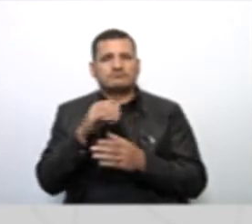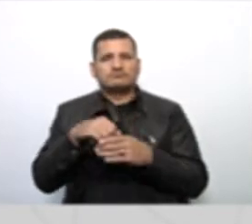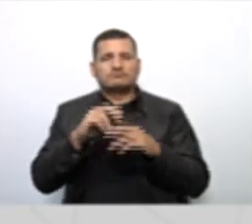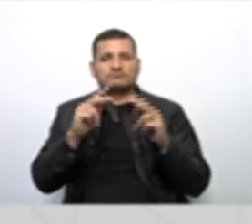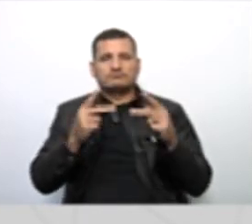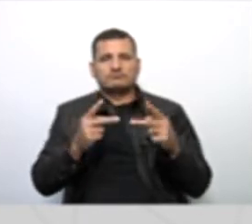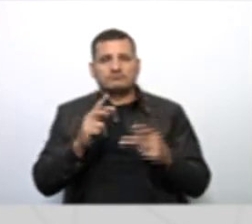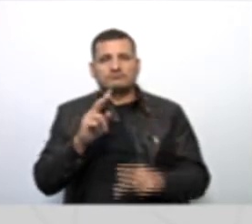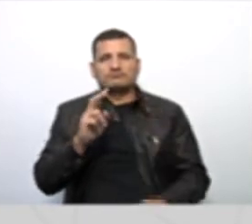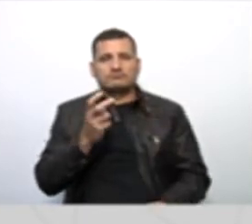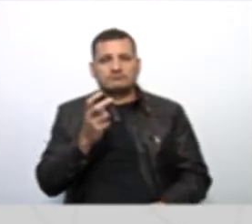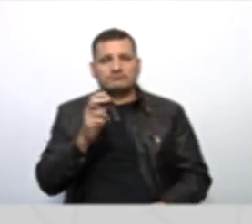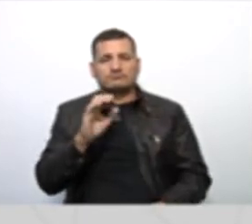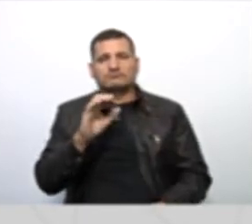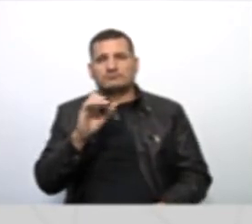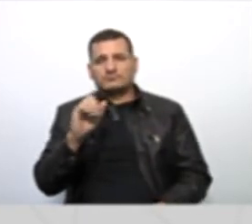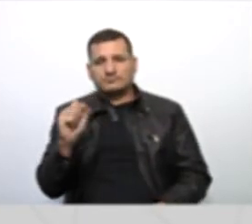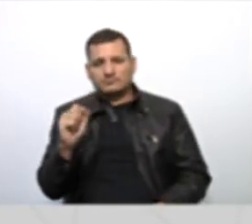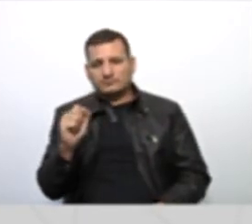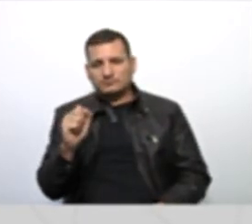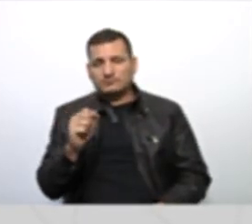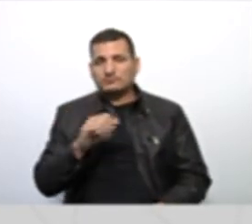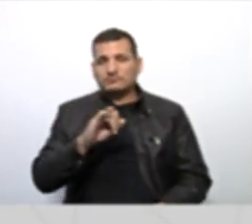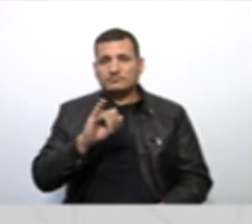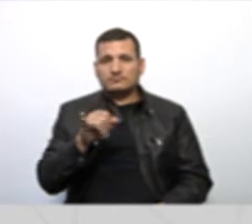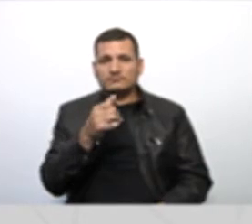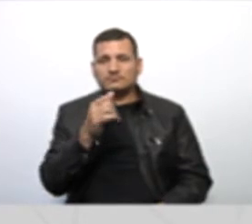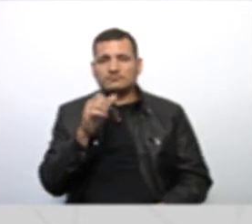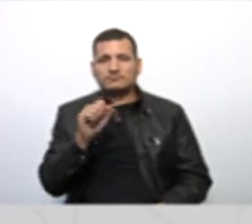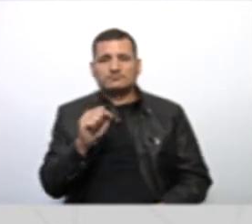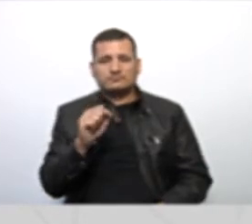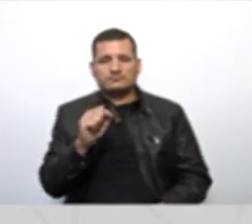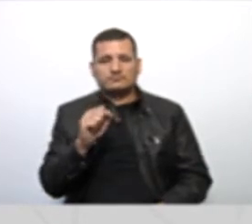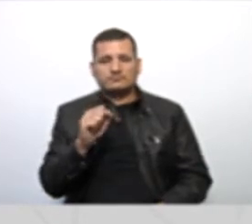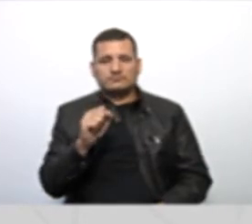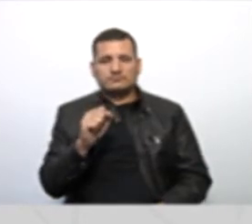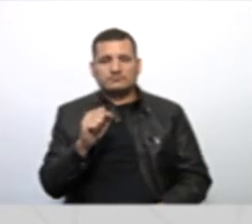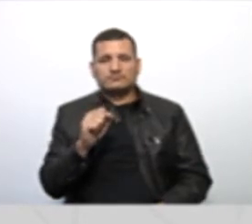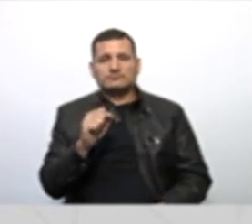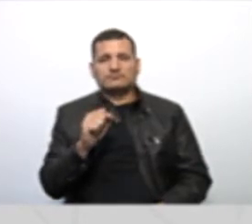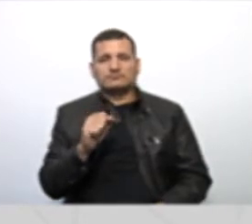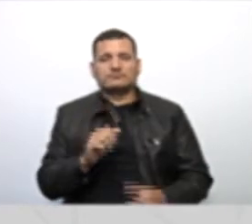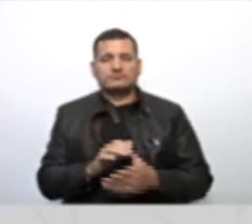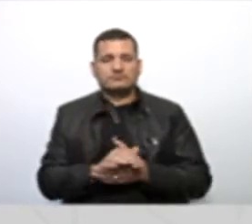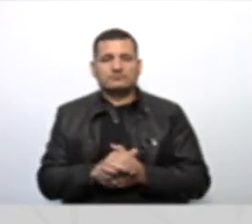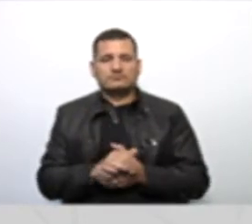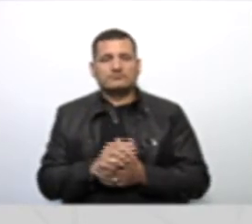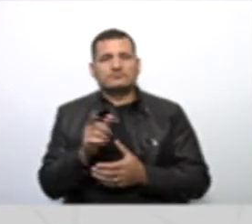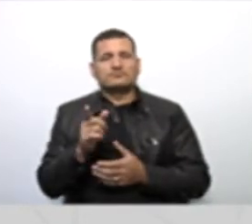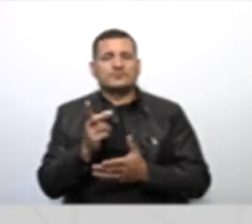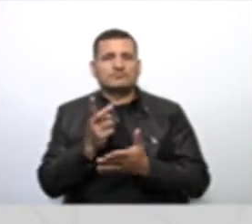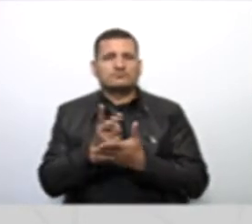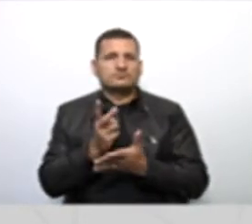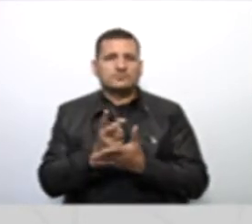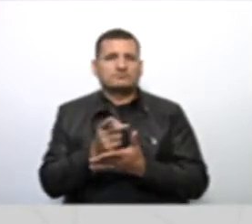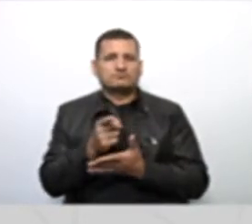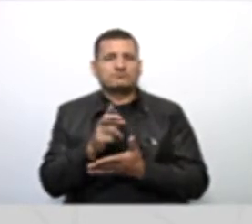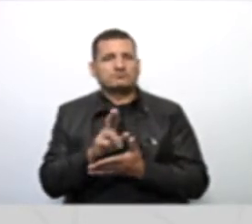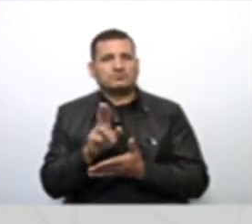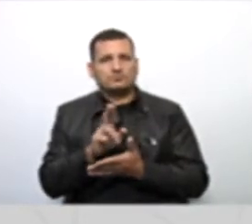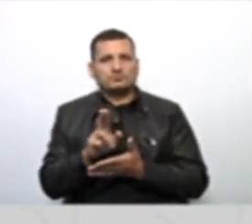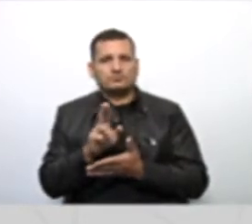HTML5, CSS e JavaScript, assim como o site mobile. Então, ele tem essa mesma funcionalidade, o